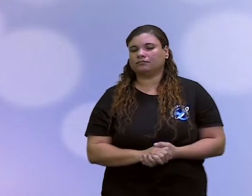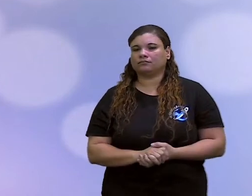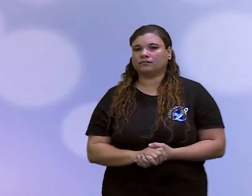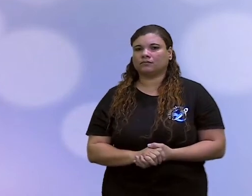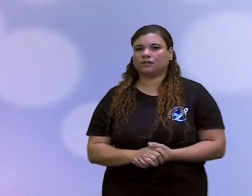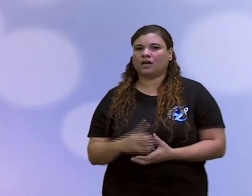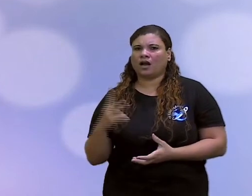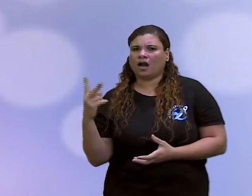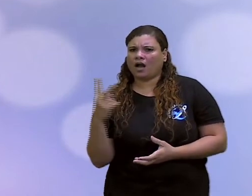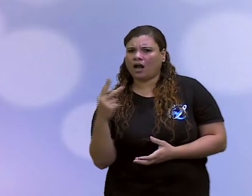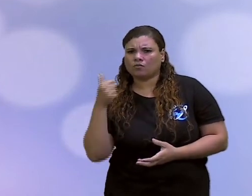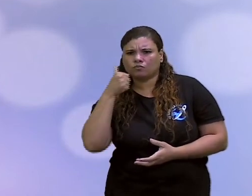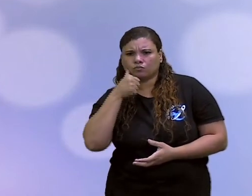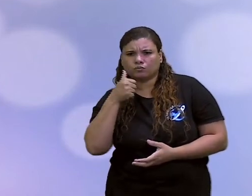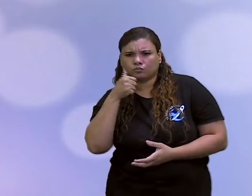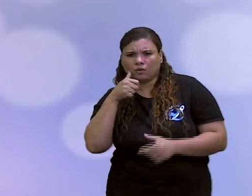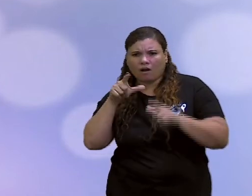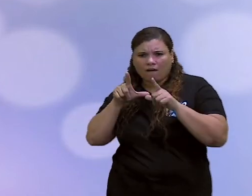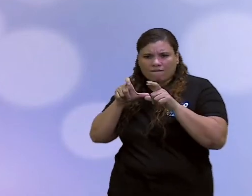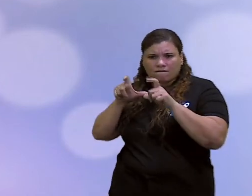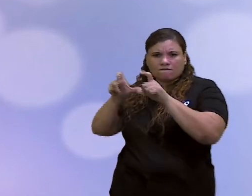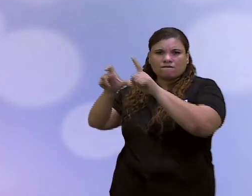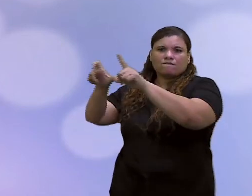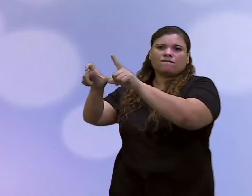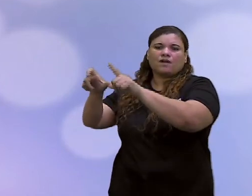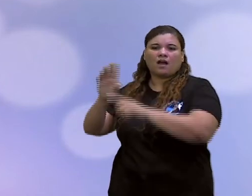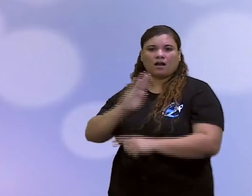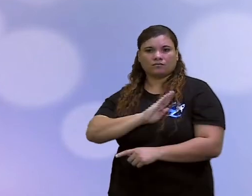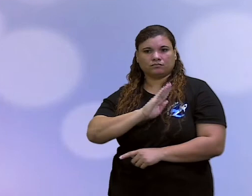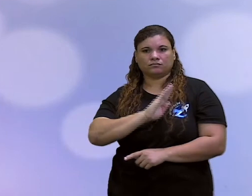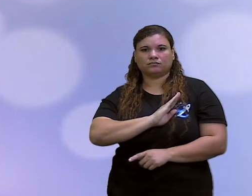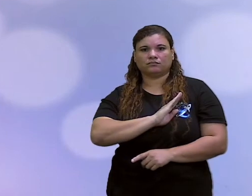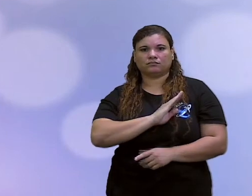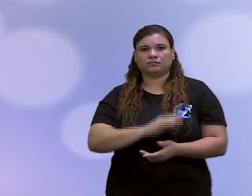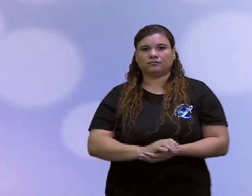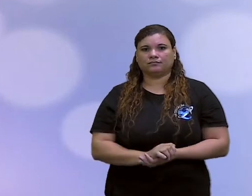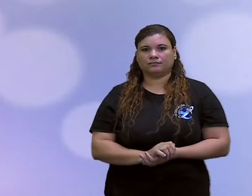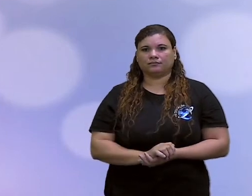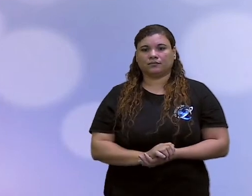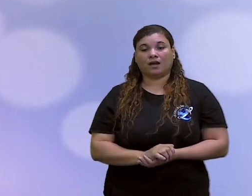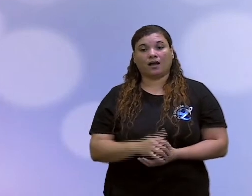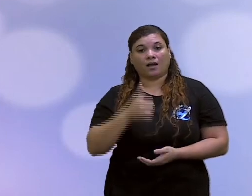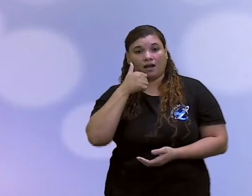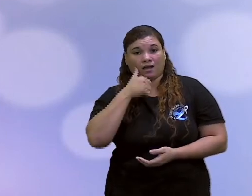Belém. Regina se ausentou para cuidar da mãe.